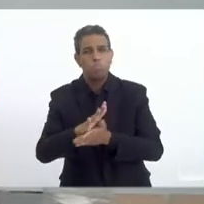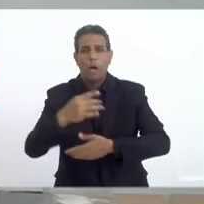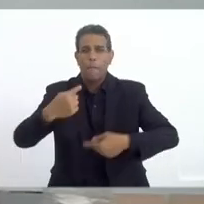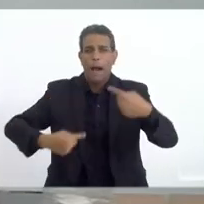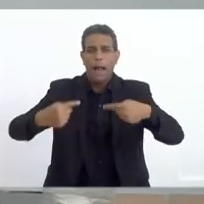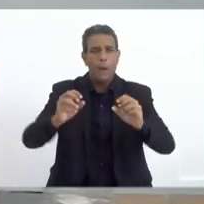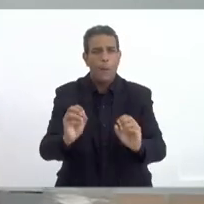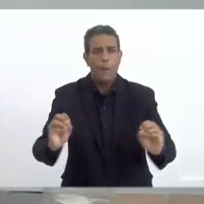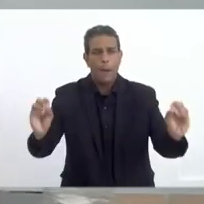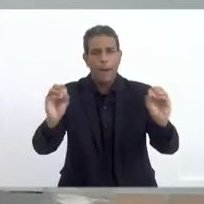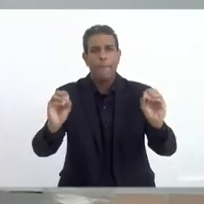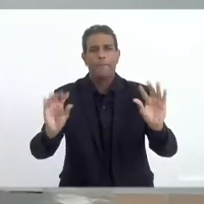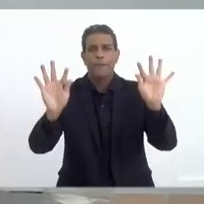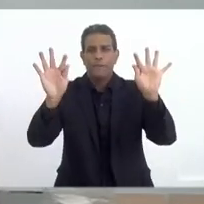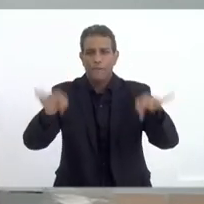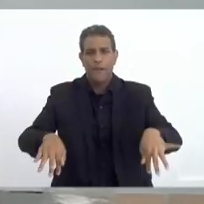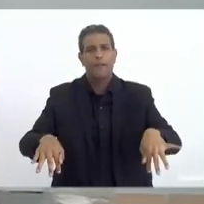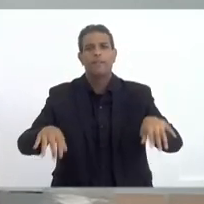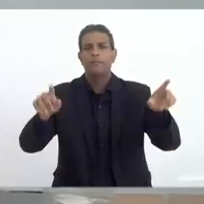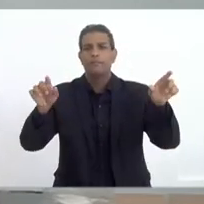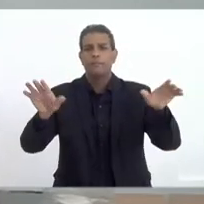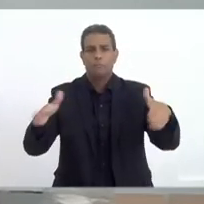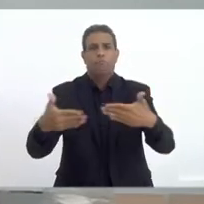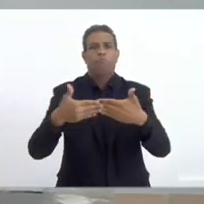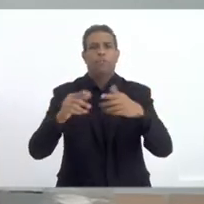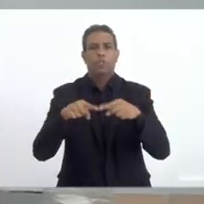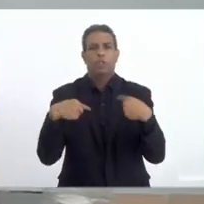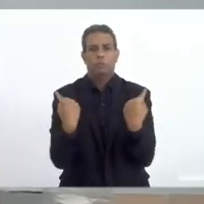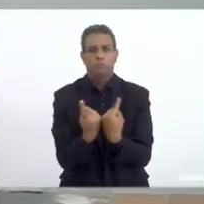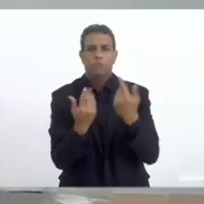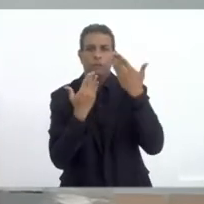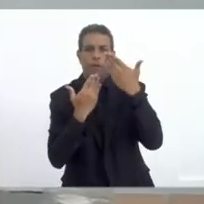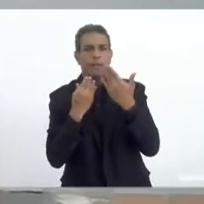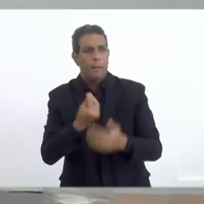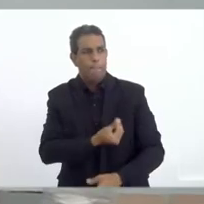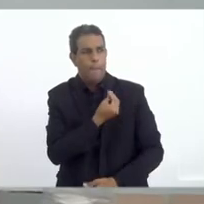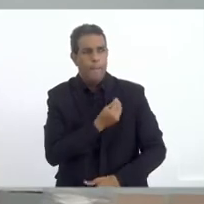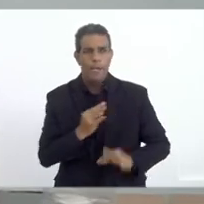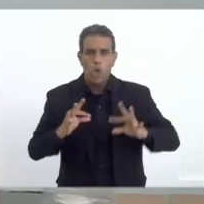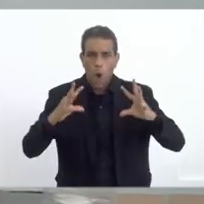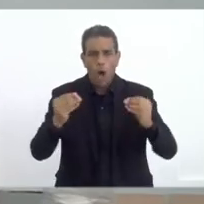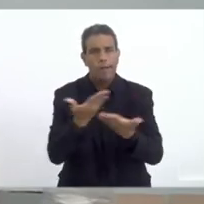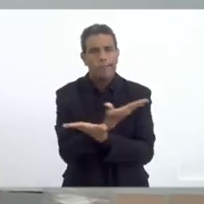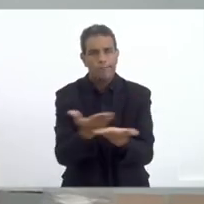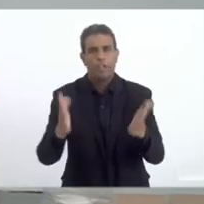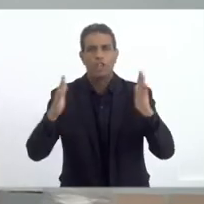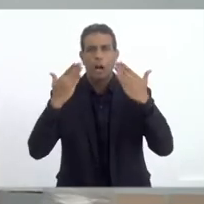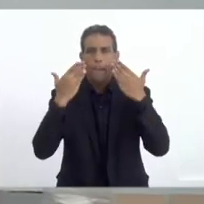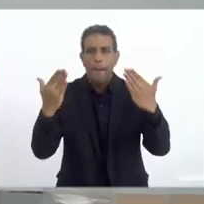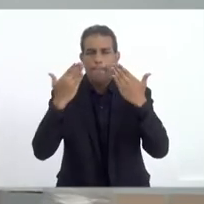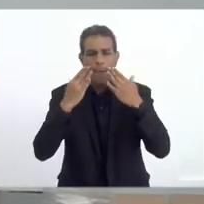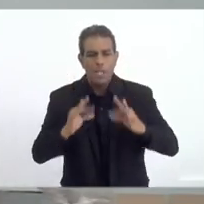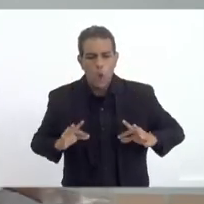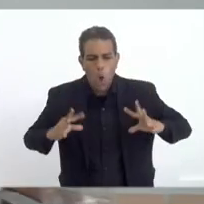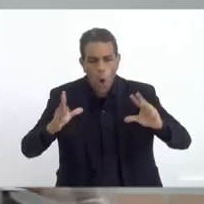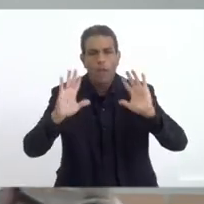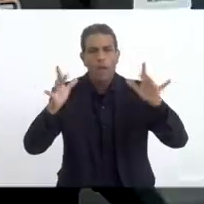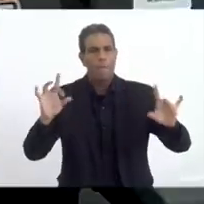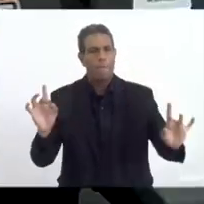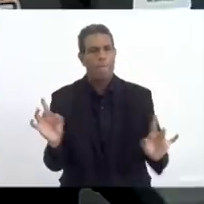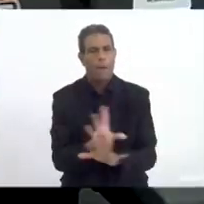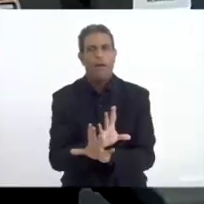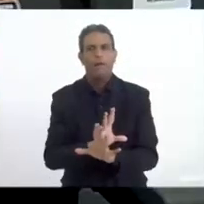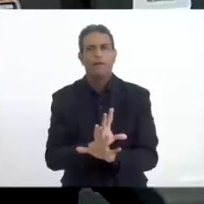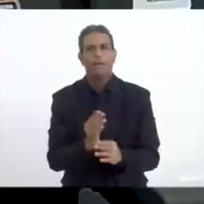fazer uso da palavra, declaro encerrada a sessão. Agradeço a todos pela presença, as apresentações. Vamos